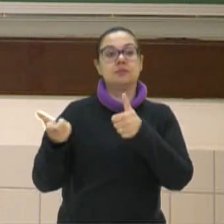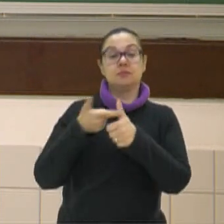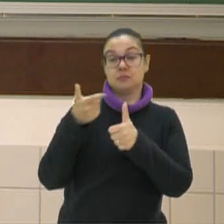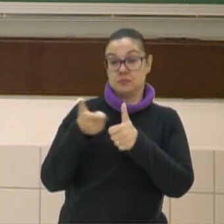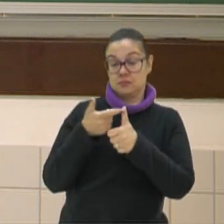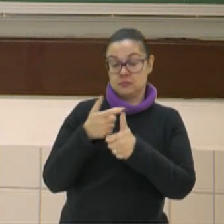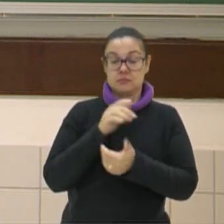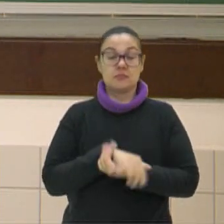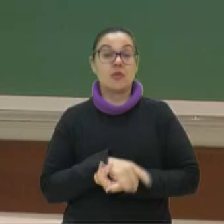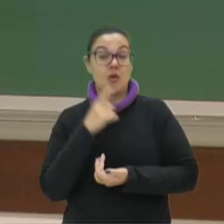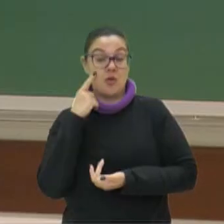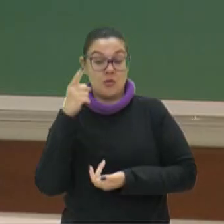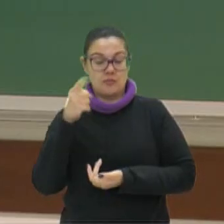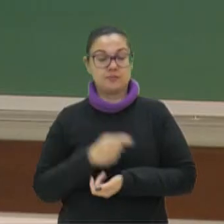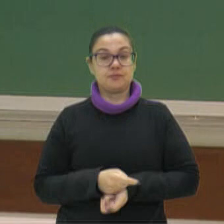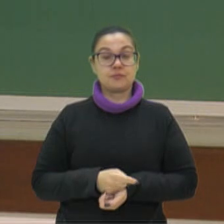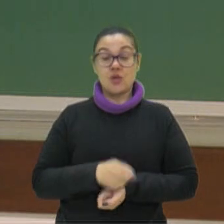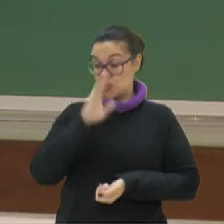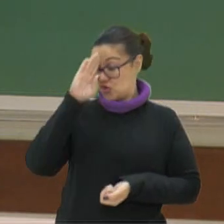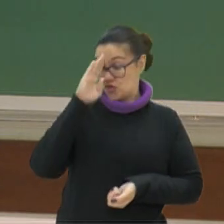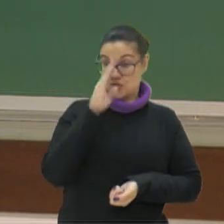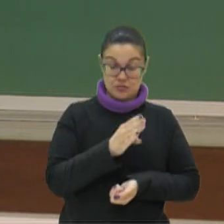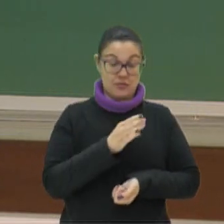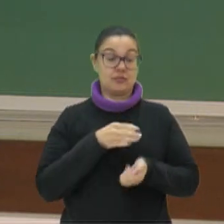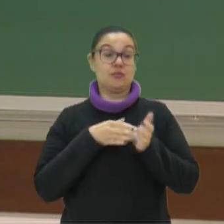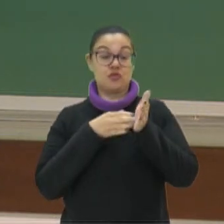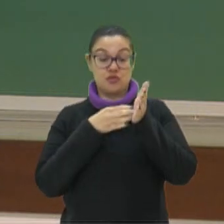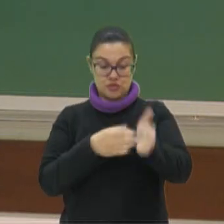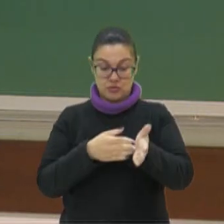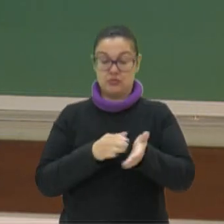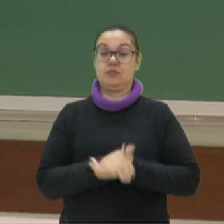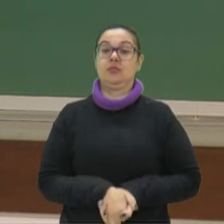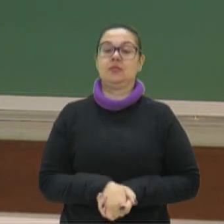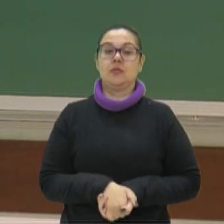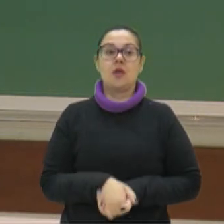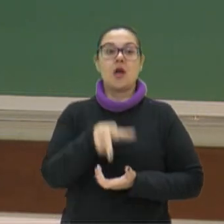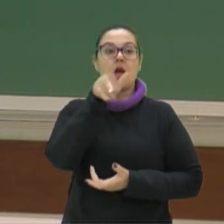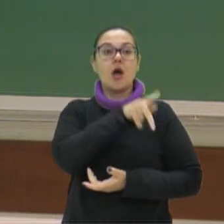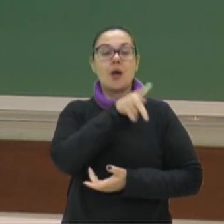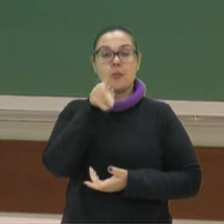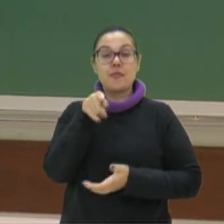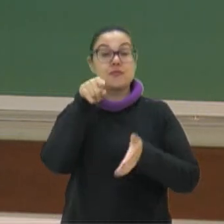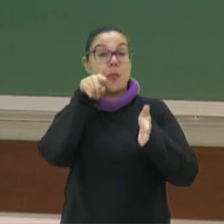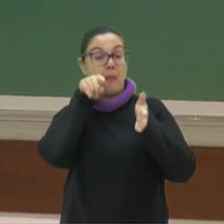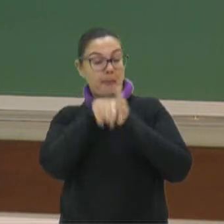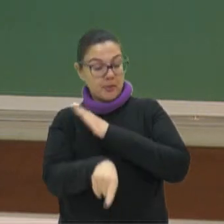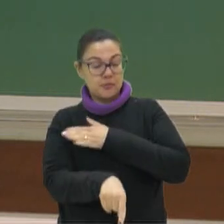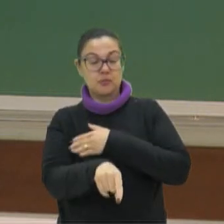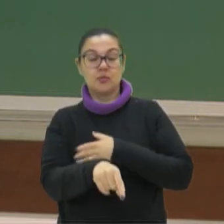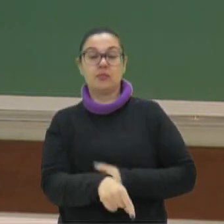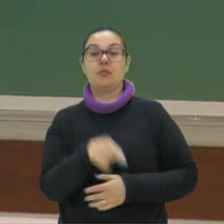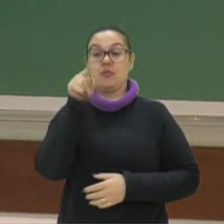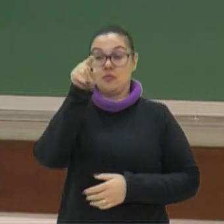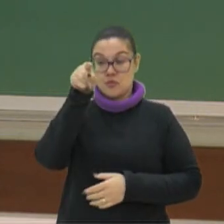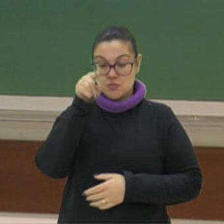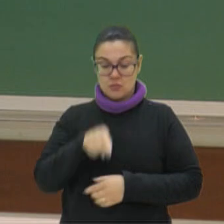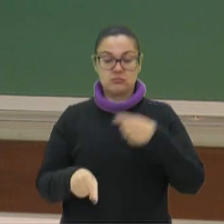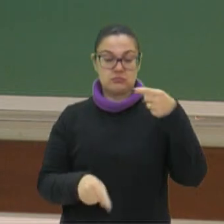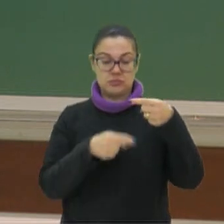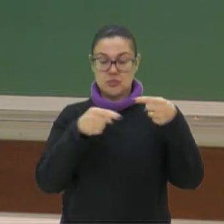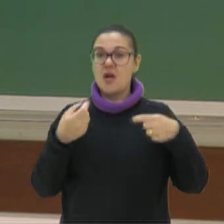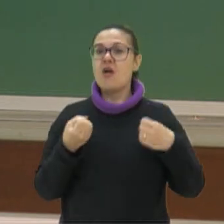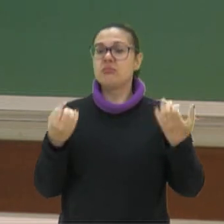exemplo, exemplo número 1, é o discurso direto. Então, a professora perguntou, travessão,